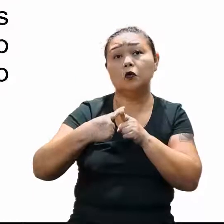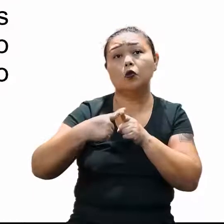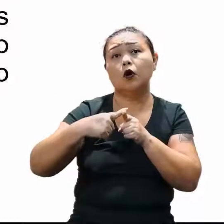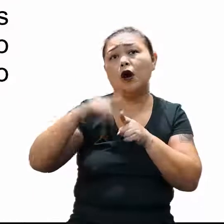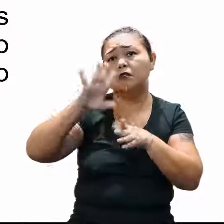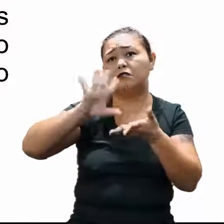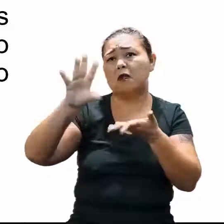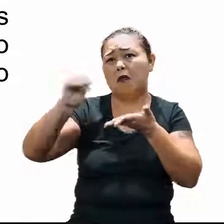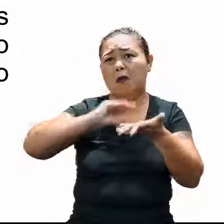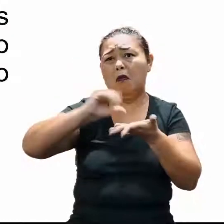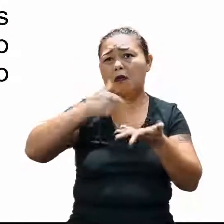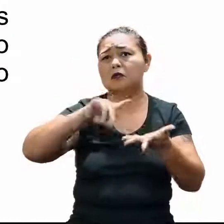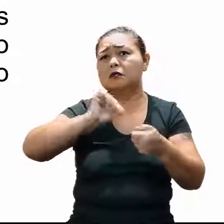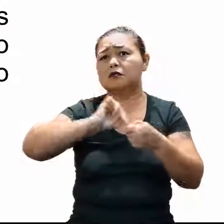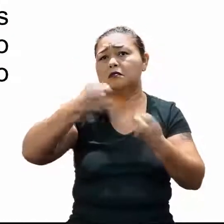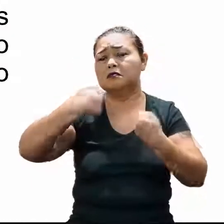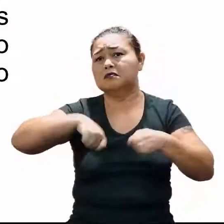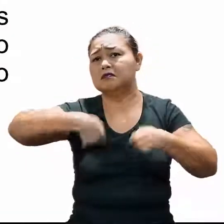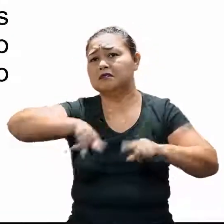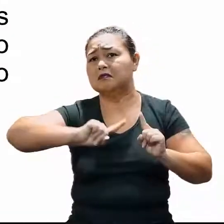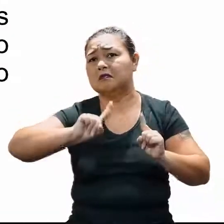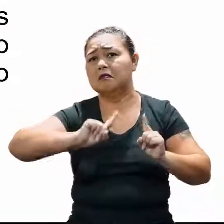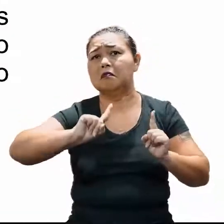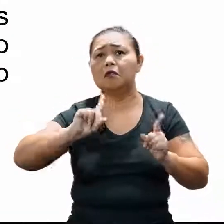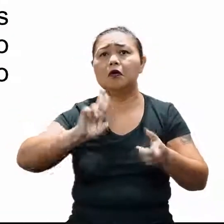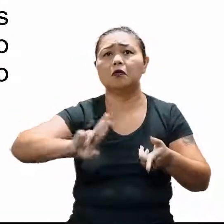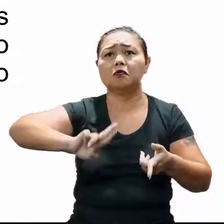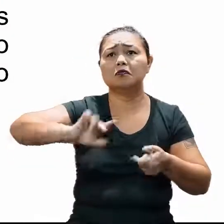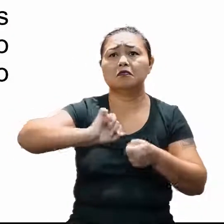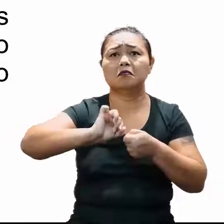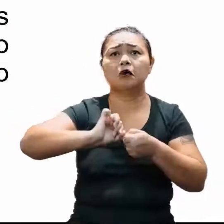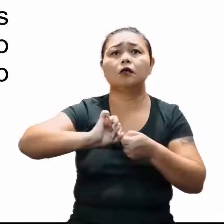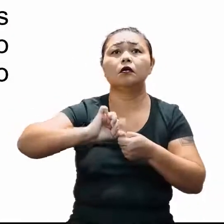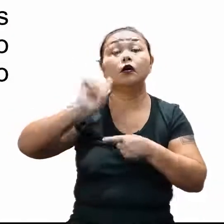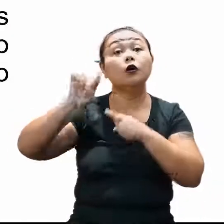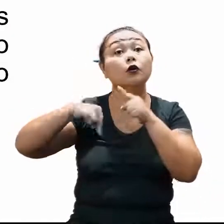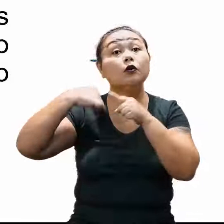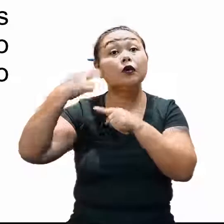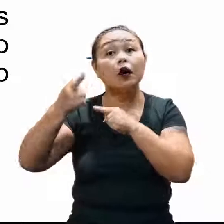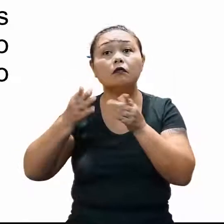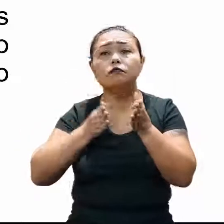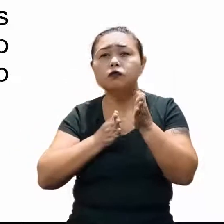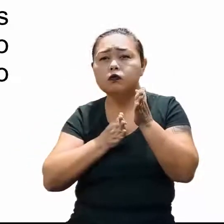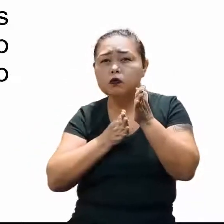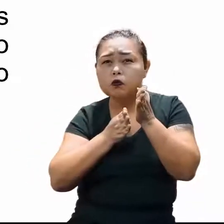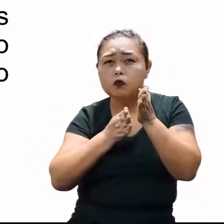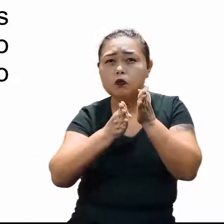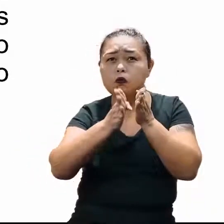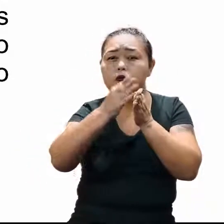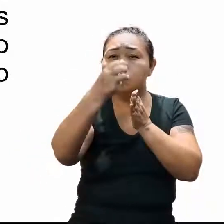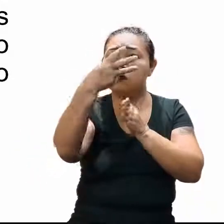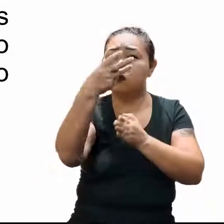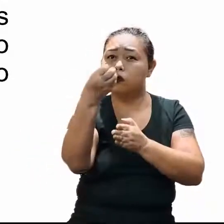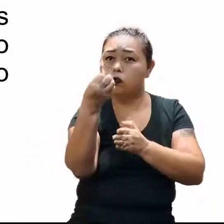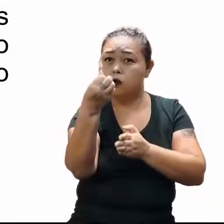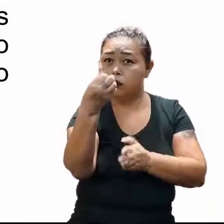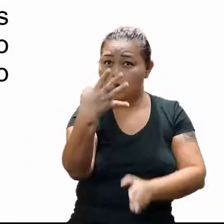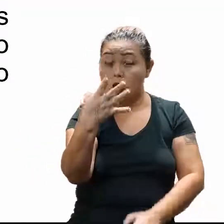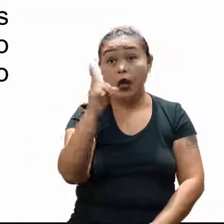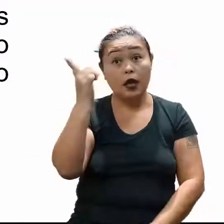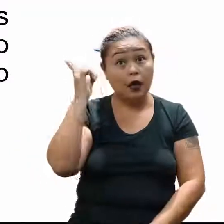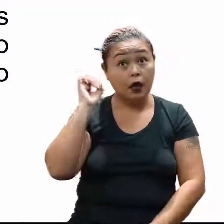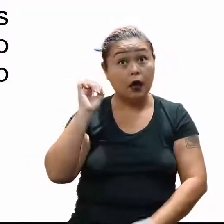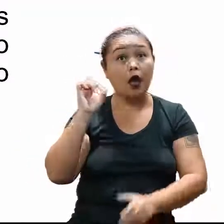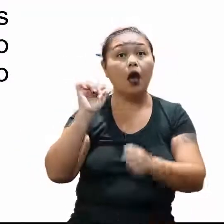muito como uma despesa inútil, somente com a abertura da BR-364, que era 029, que